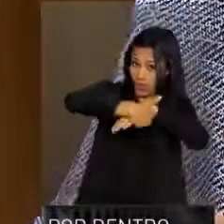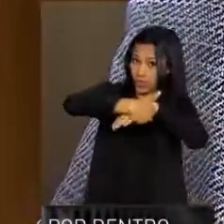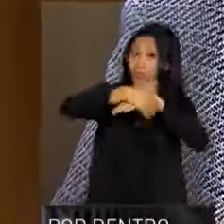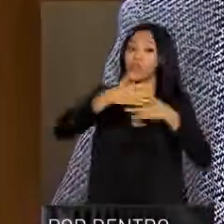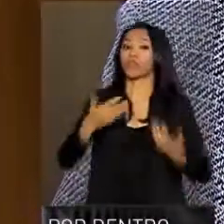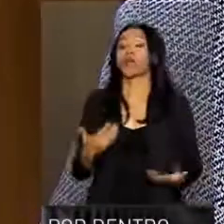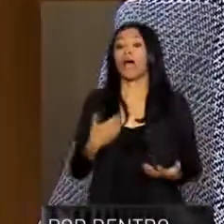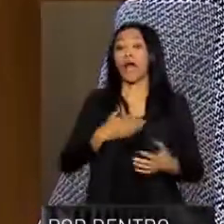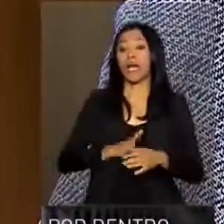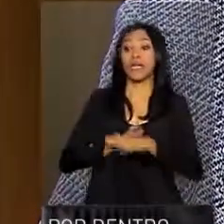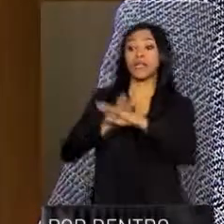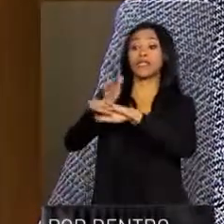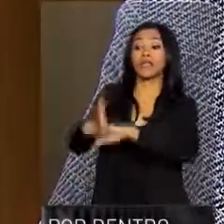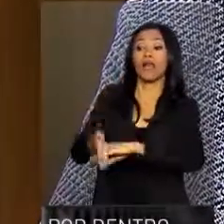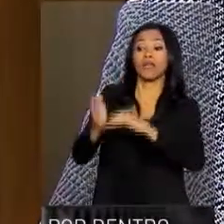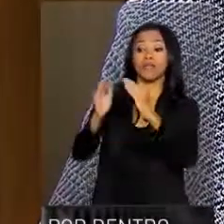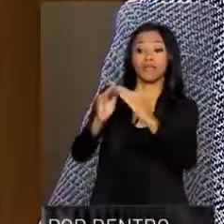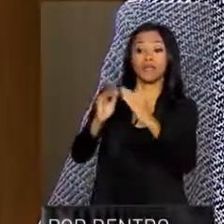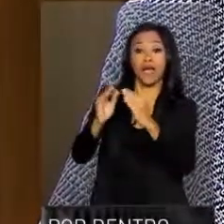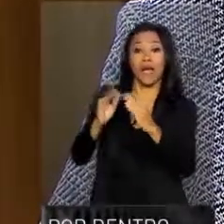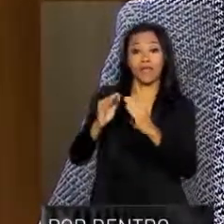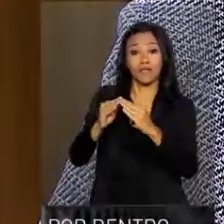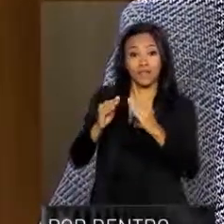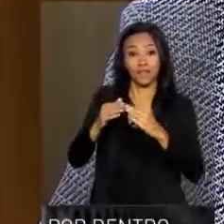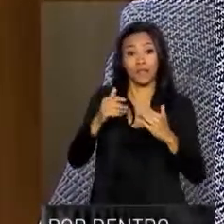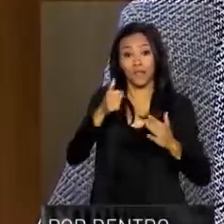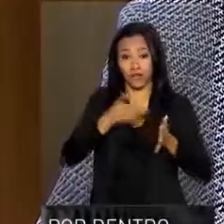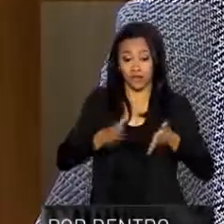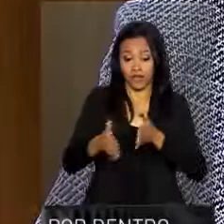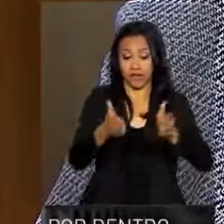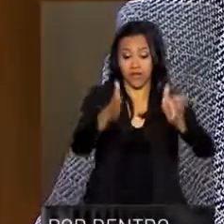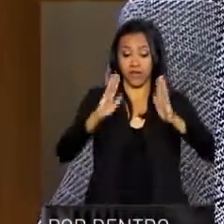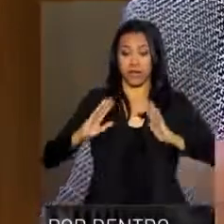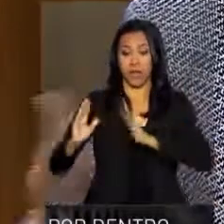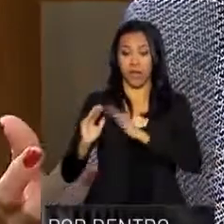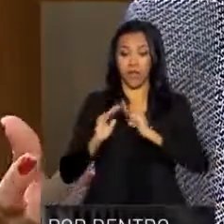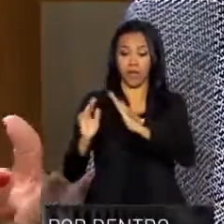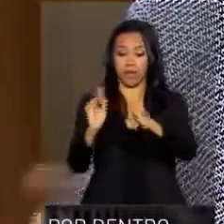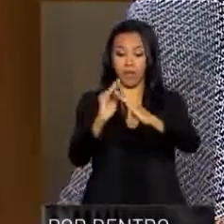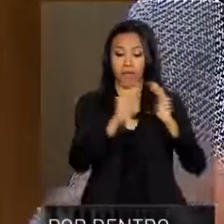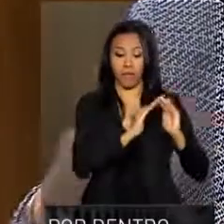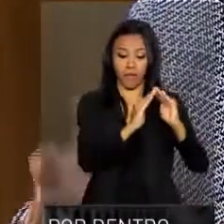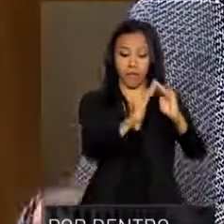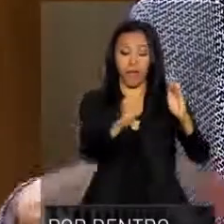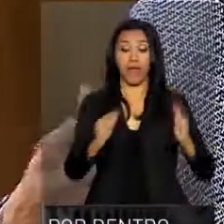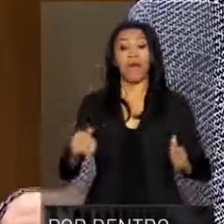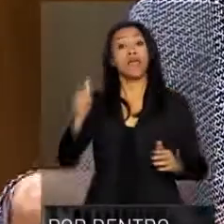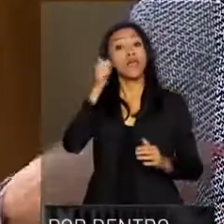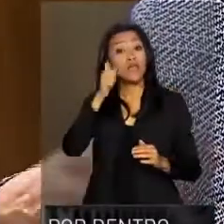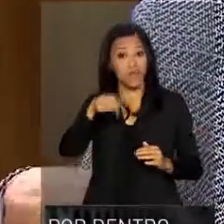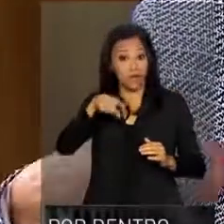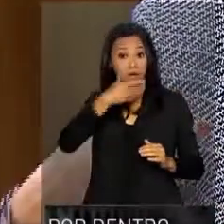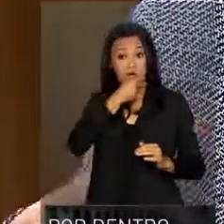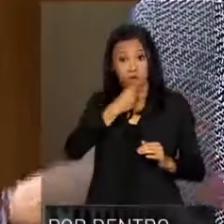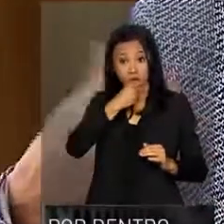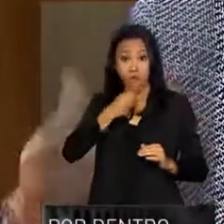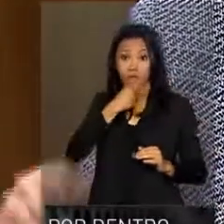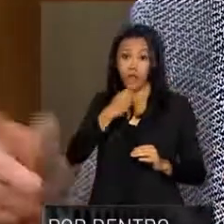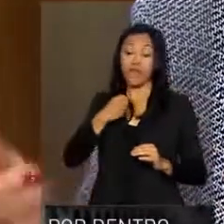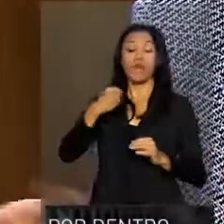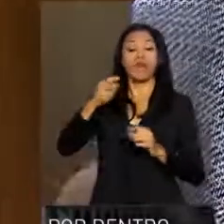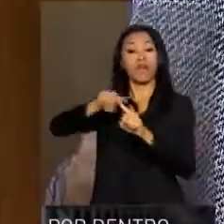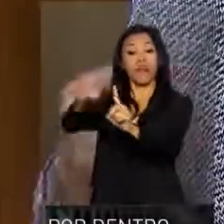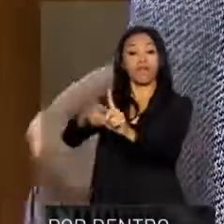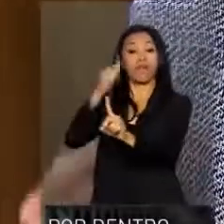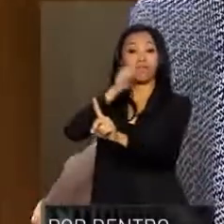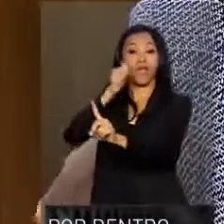entrava nas casas das comunidades ribeirinhas engravidava as mulheres hoje por muitos anos se trabalhou isso assim como a lenda do boto